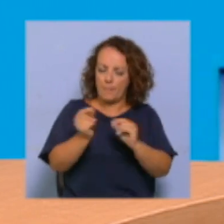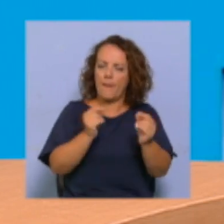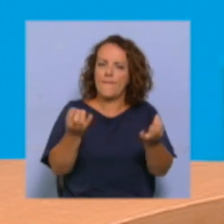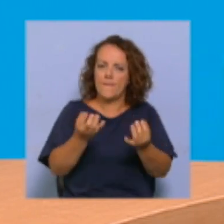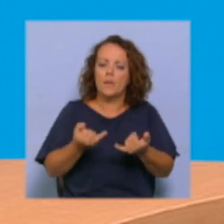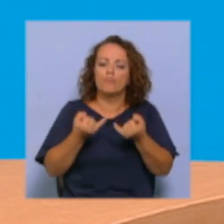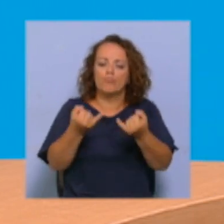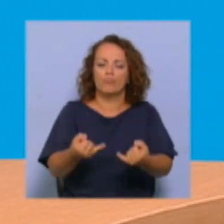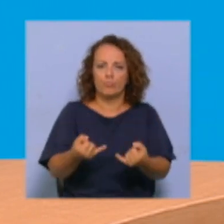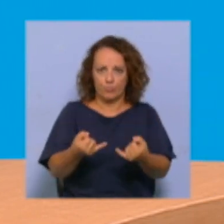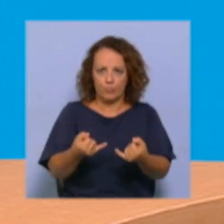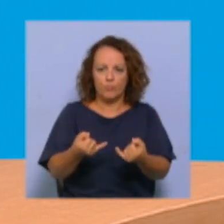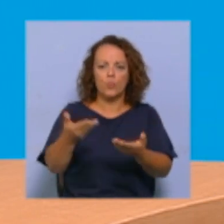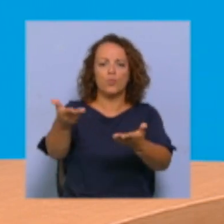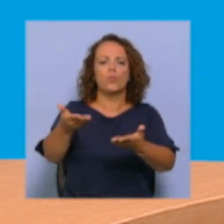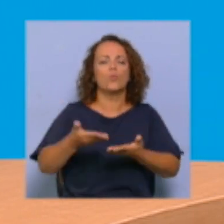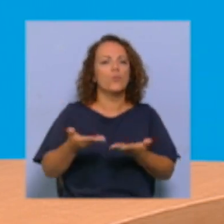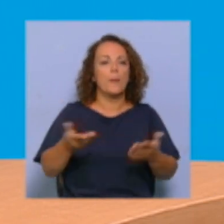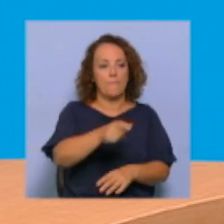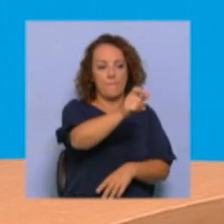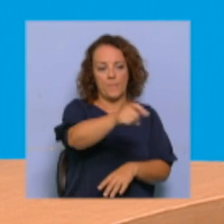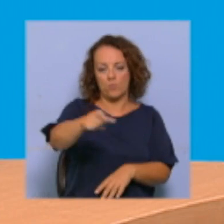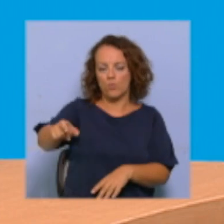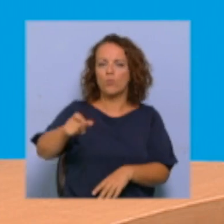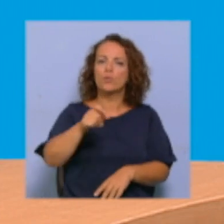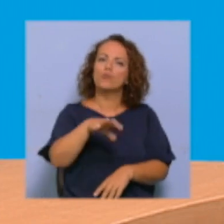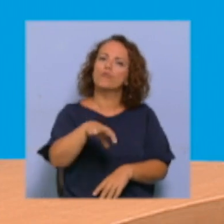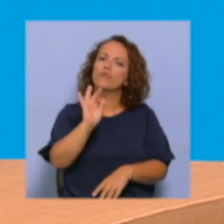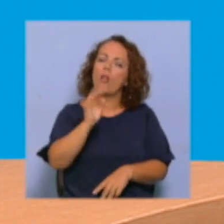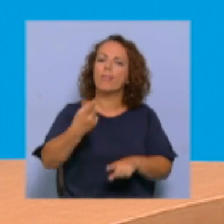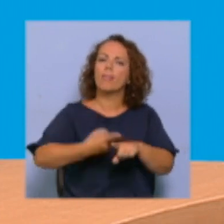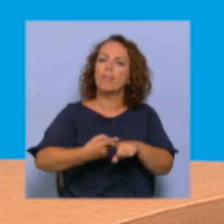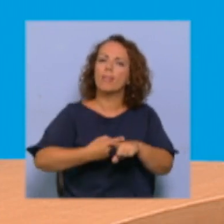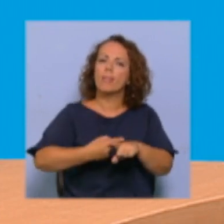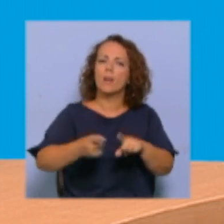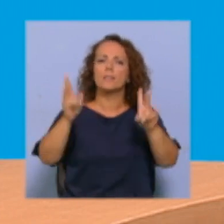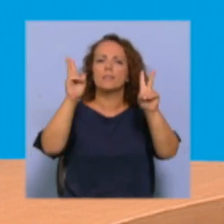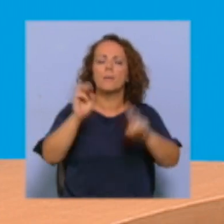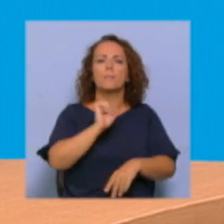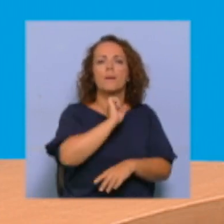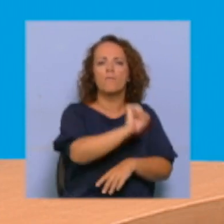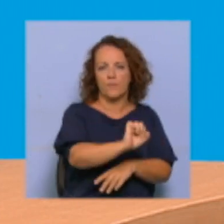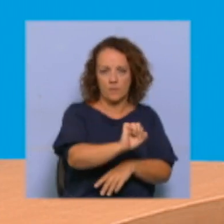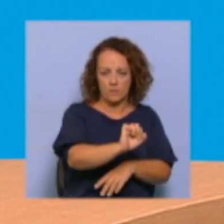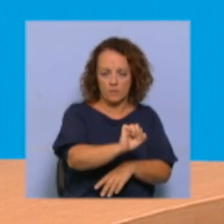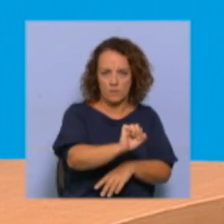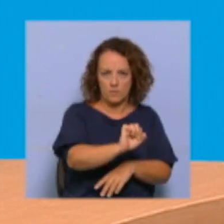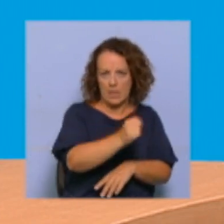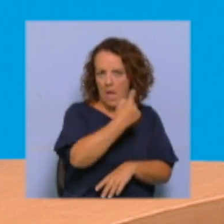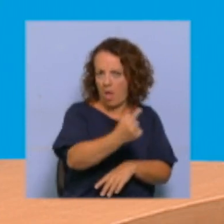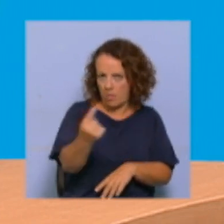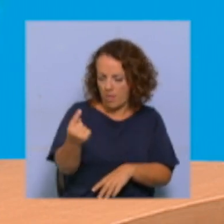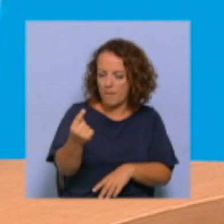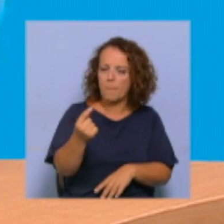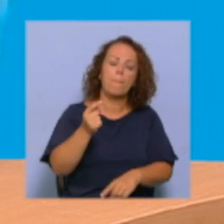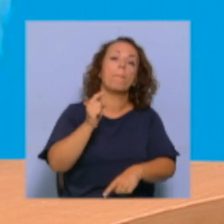seguir o que convidámos foi que os participantes escolhessem um tema que lhes interessasse particularmente e depois eles irão